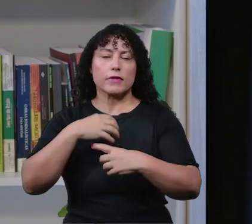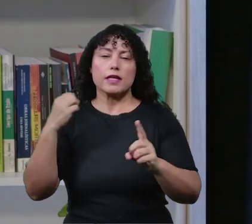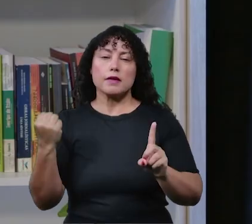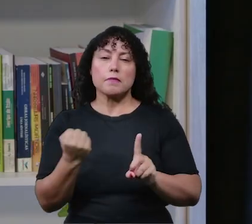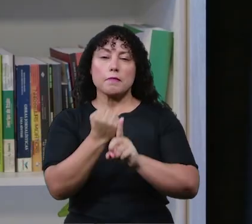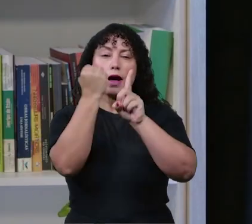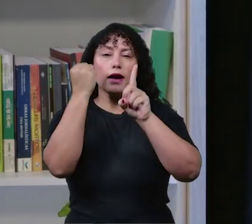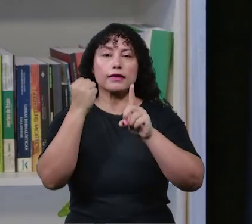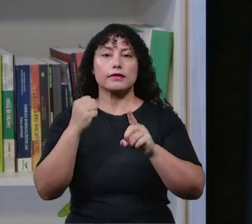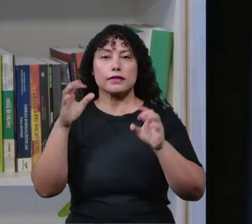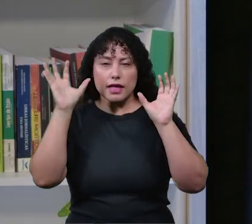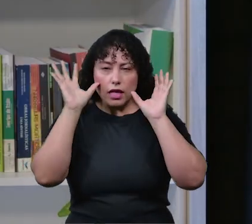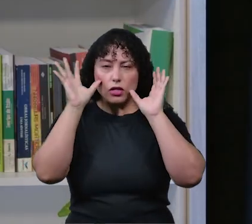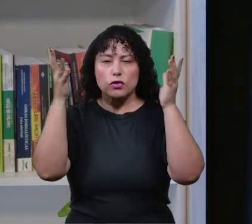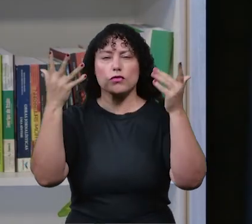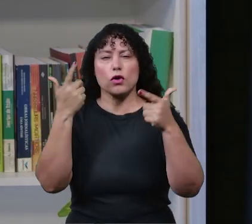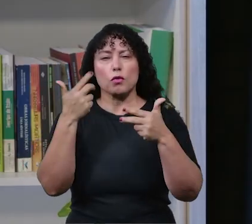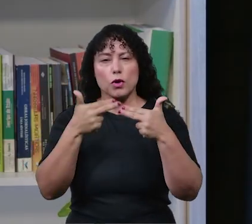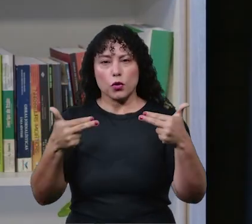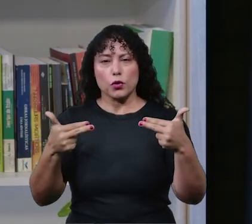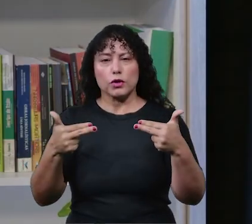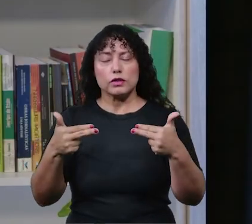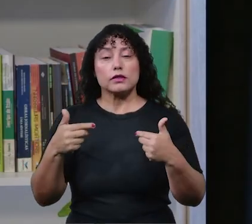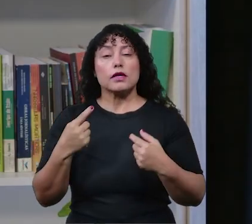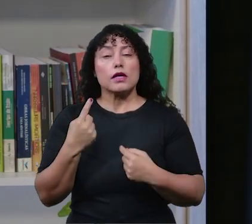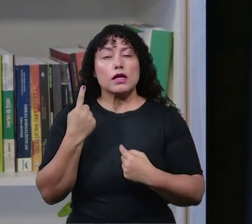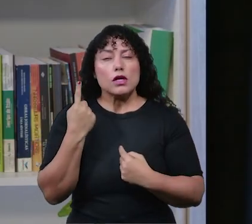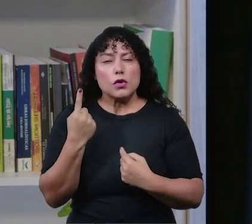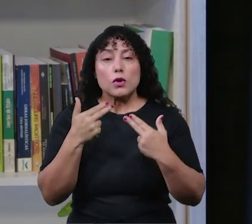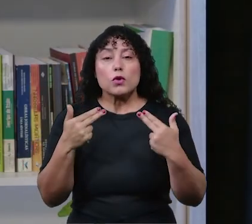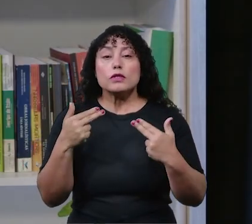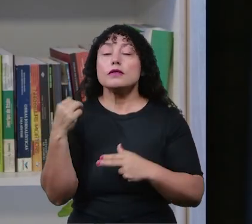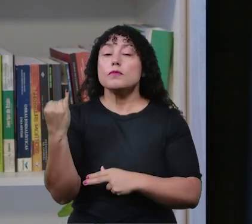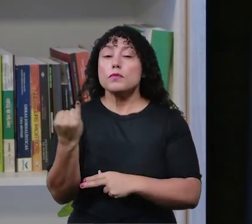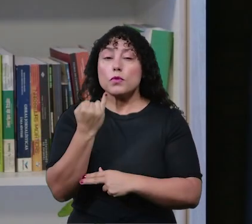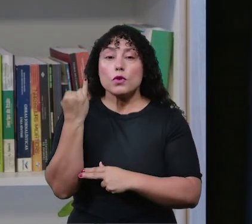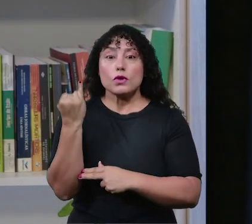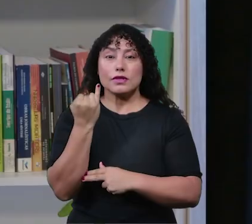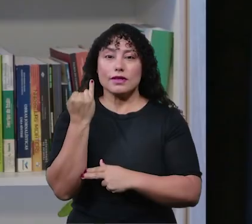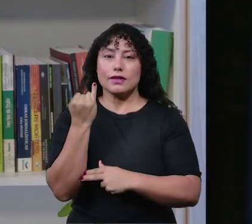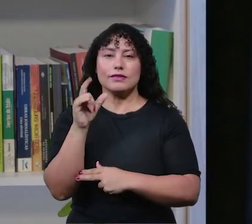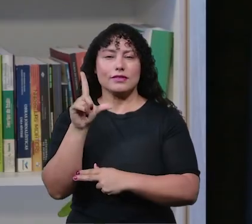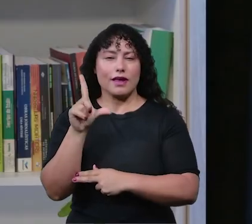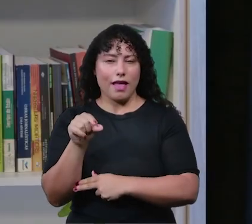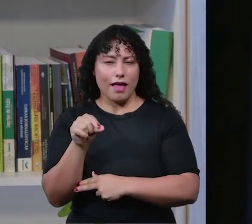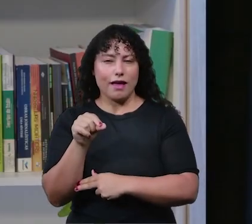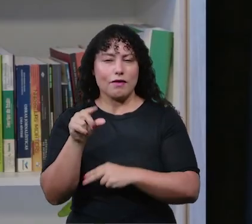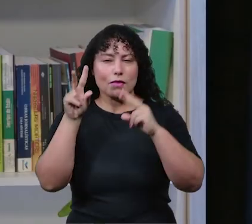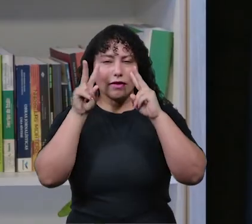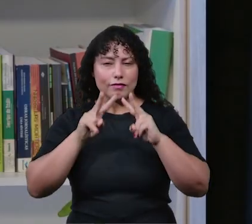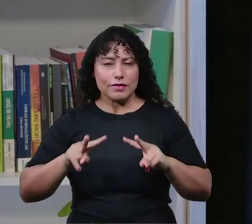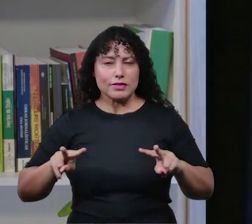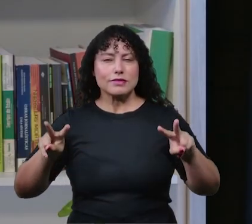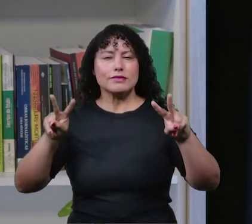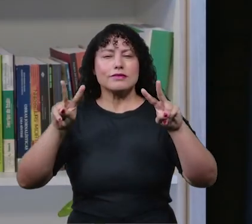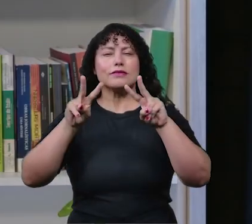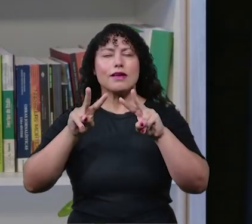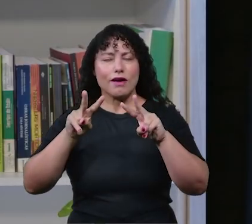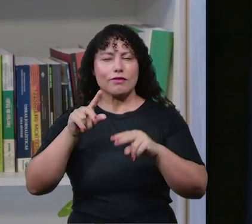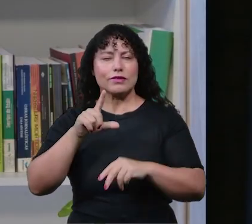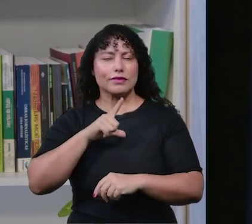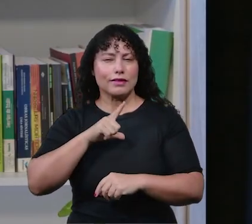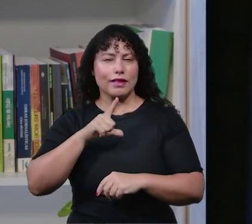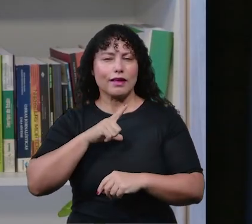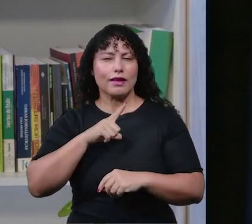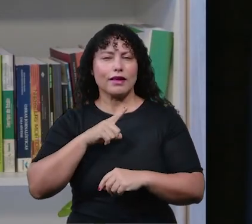e impacta na tomada de decisão. E aí tem uma coisa muito importante, que é uma visão que